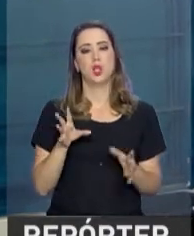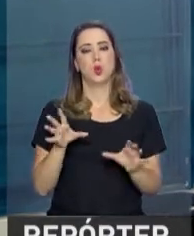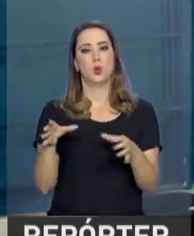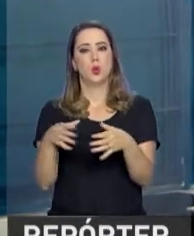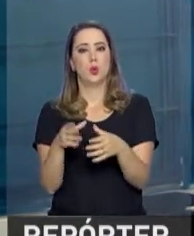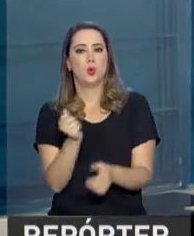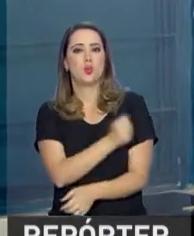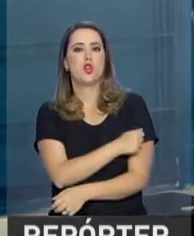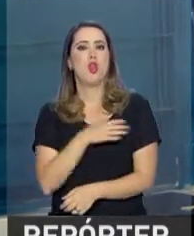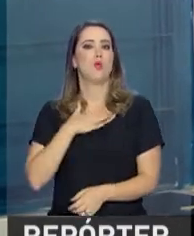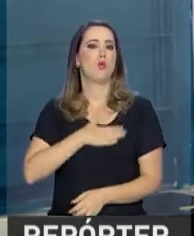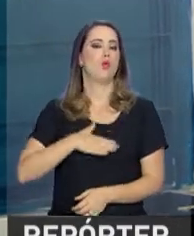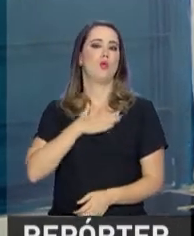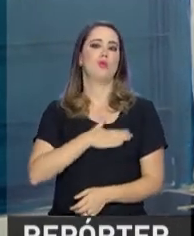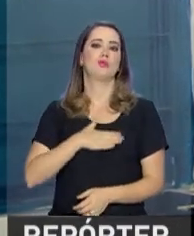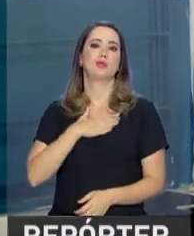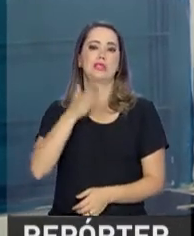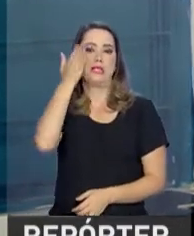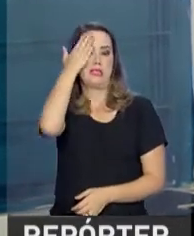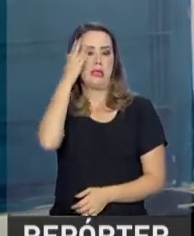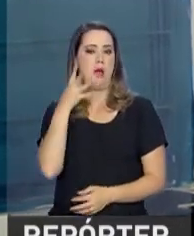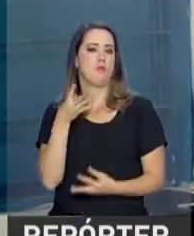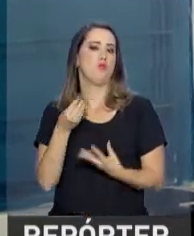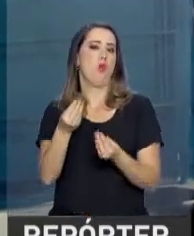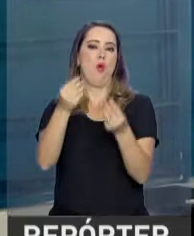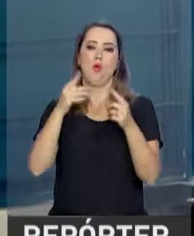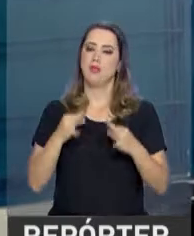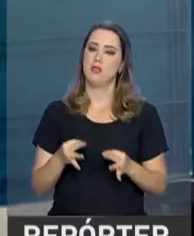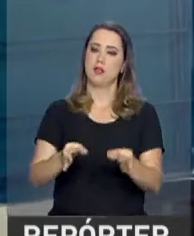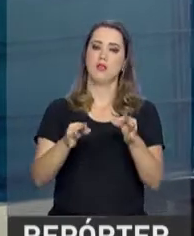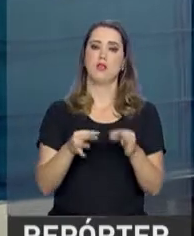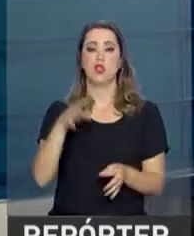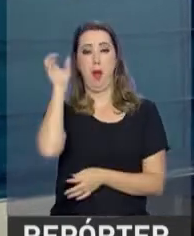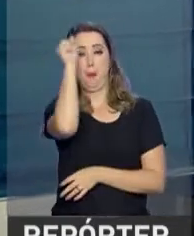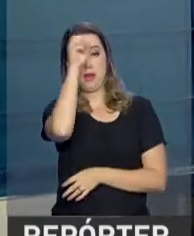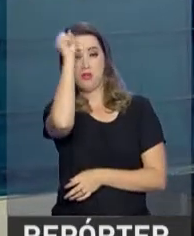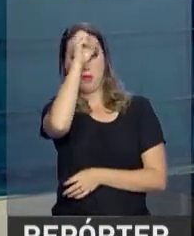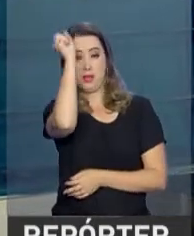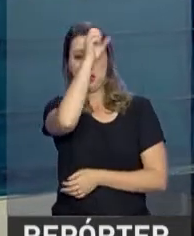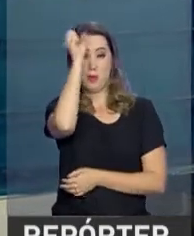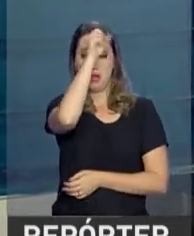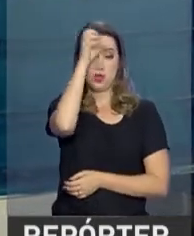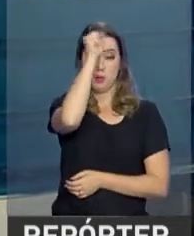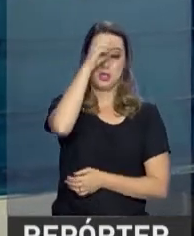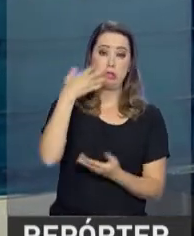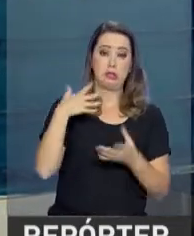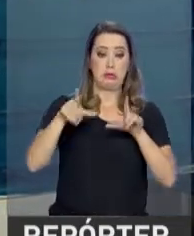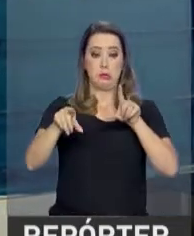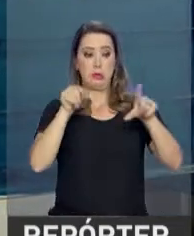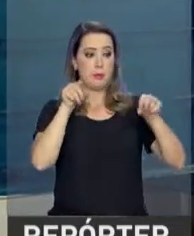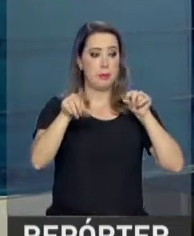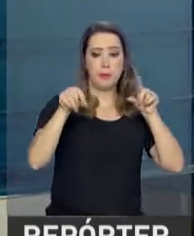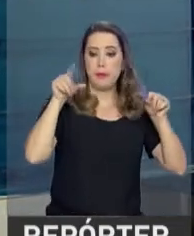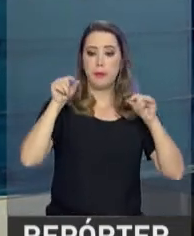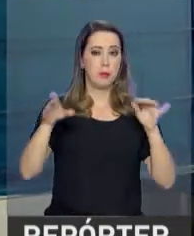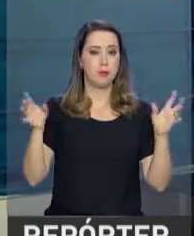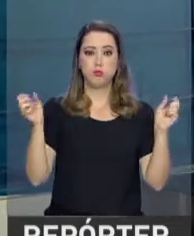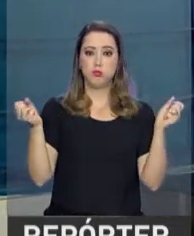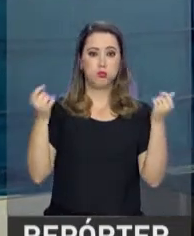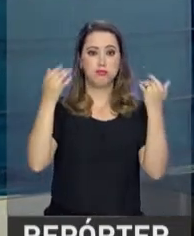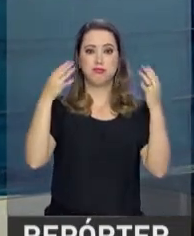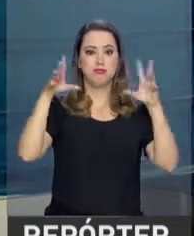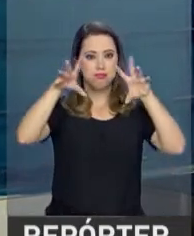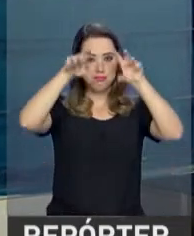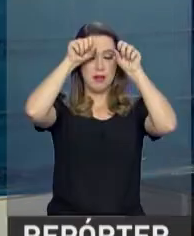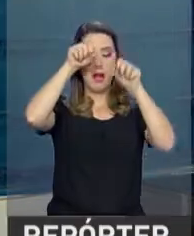gostam vamos lá sob muita tecnologia mas aprendi muito e vão cantando aqui mexendo acolá então eu acho fundamental